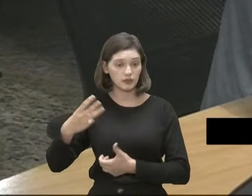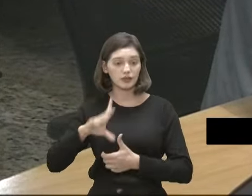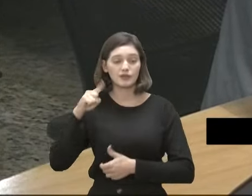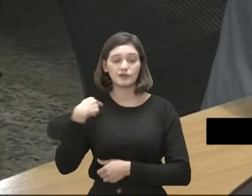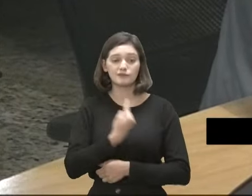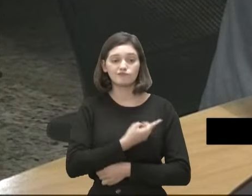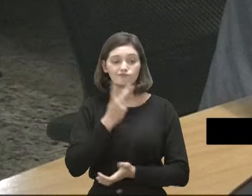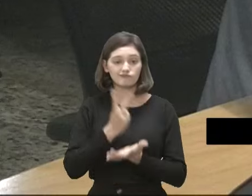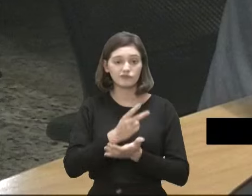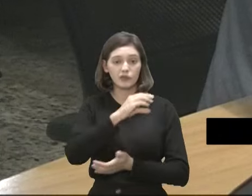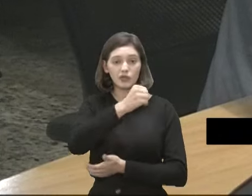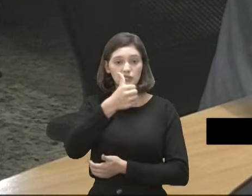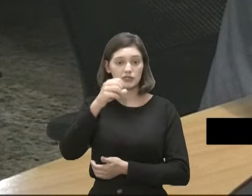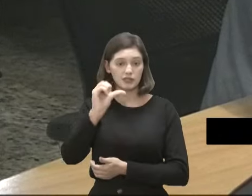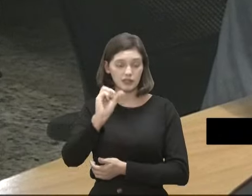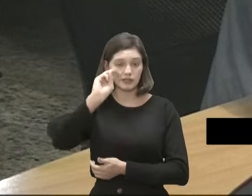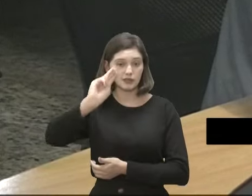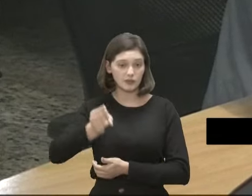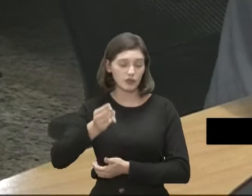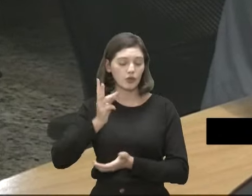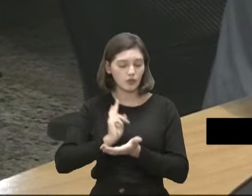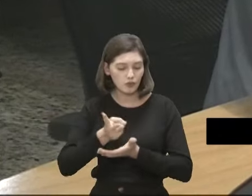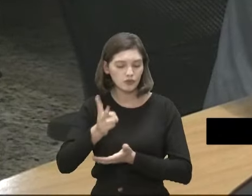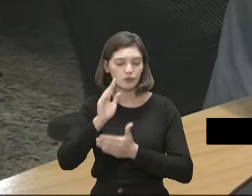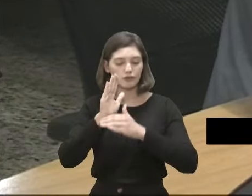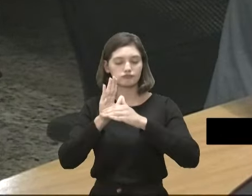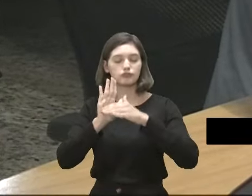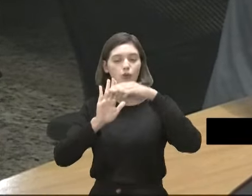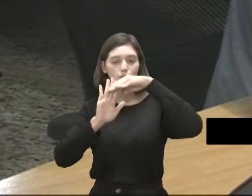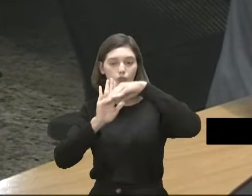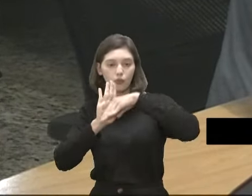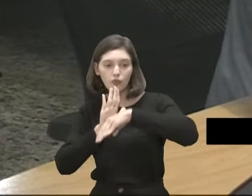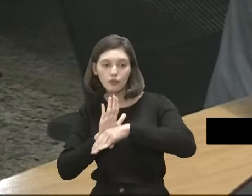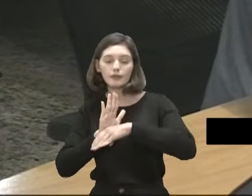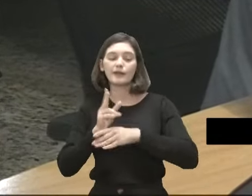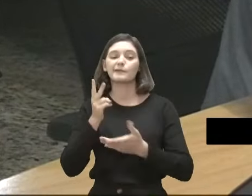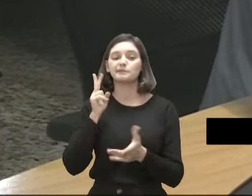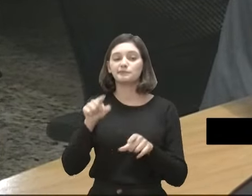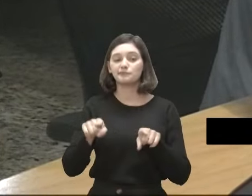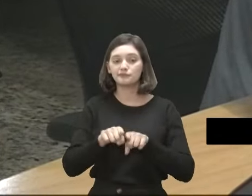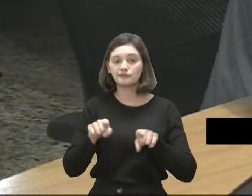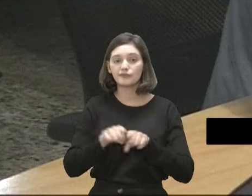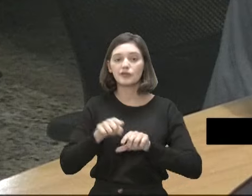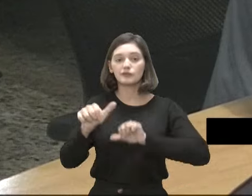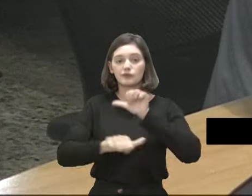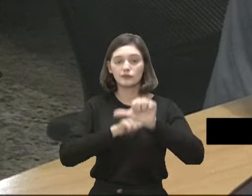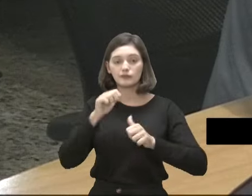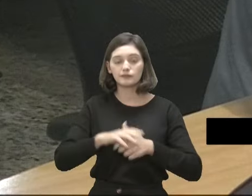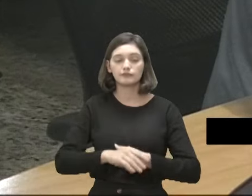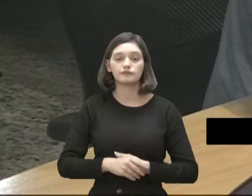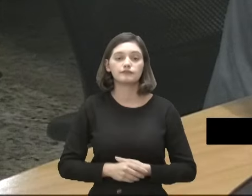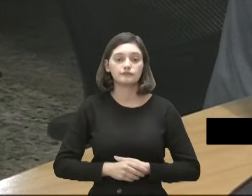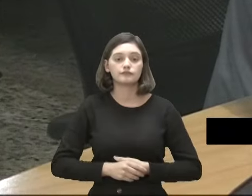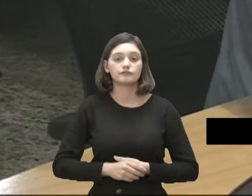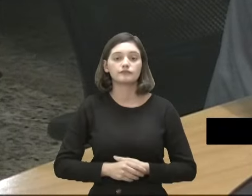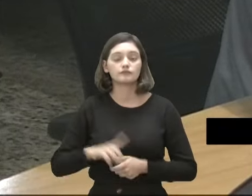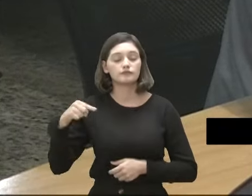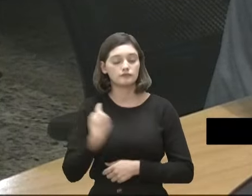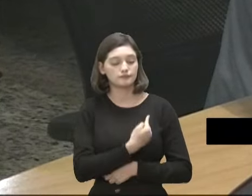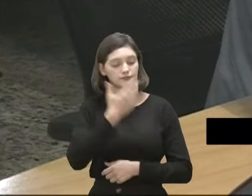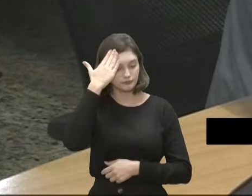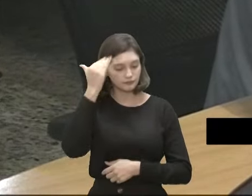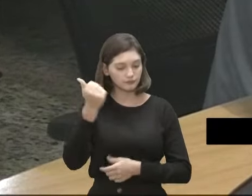já está em torno de 16 milhões. Ou seja, continua descapitalizando, mesmo com a reforma, né? A gente sabe que